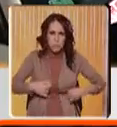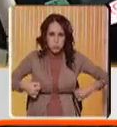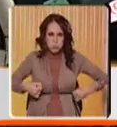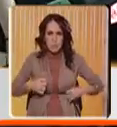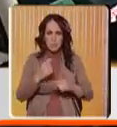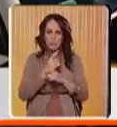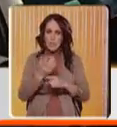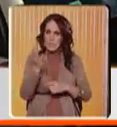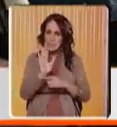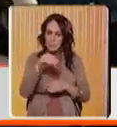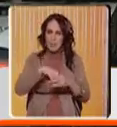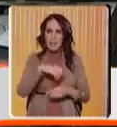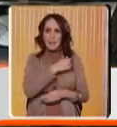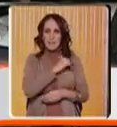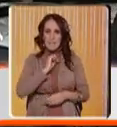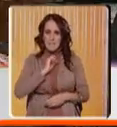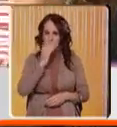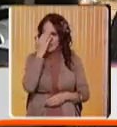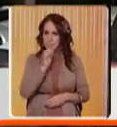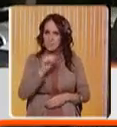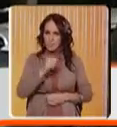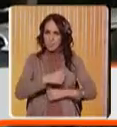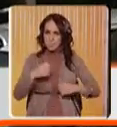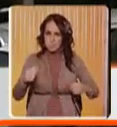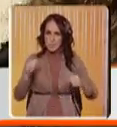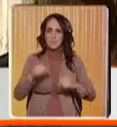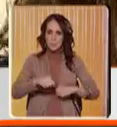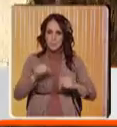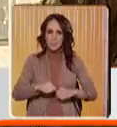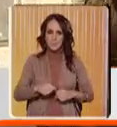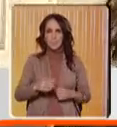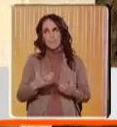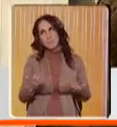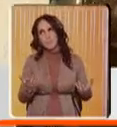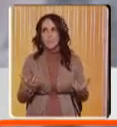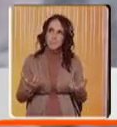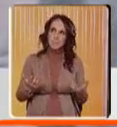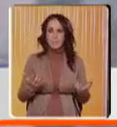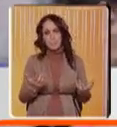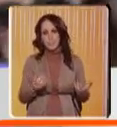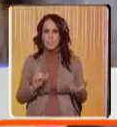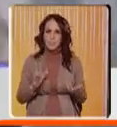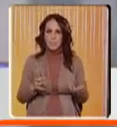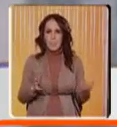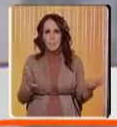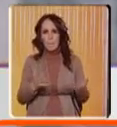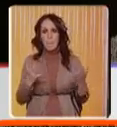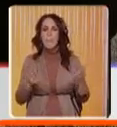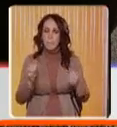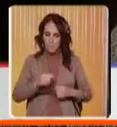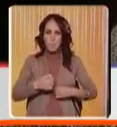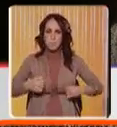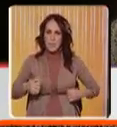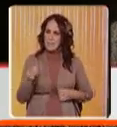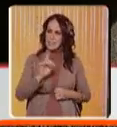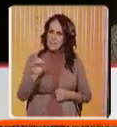Porque tenho exemplo lá em casa. Eu penso que sim. Penso que engorda. Não necessariamente. Sim, deixar de fumar engorda.